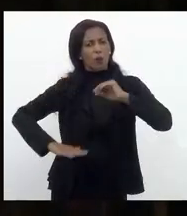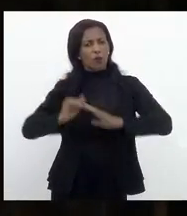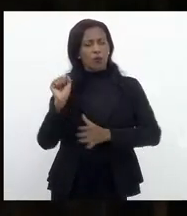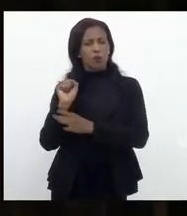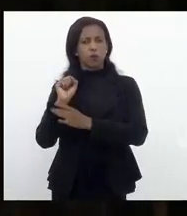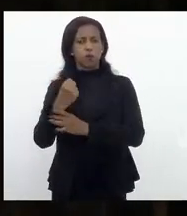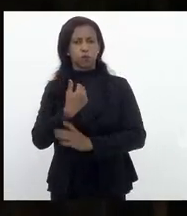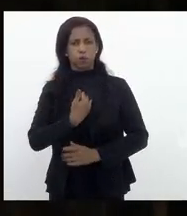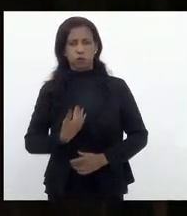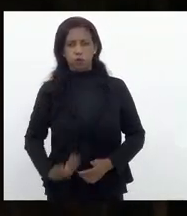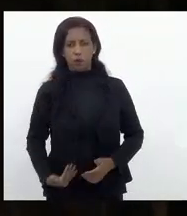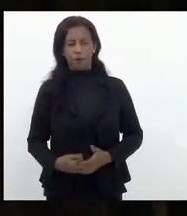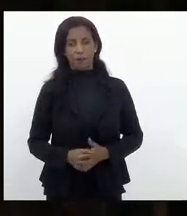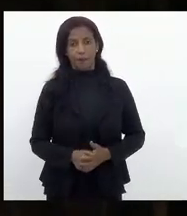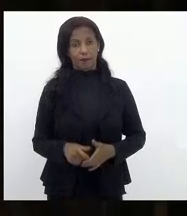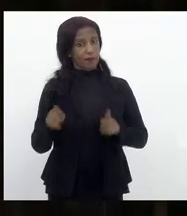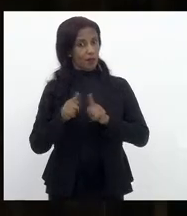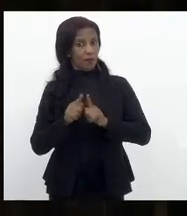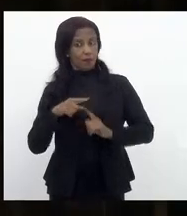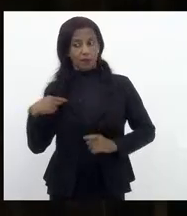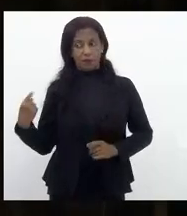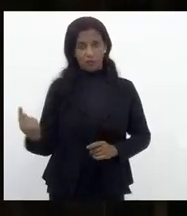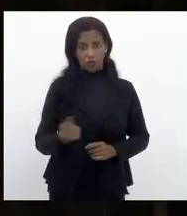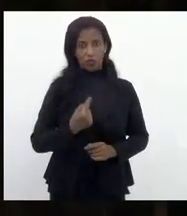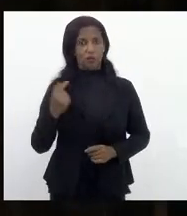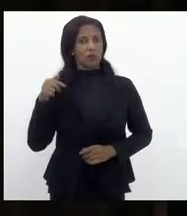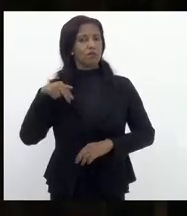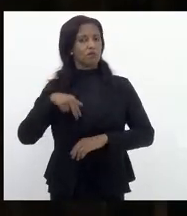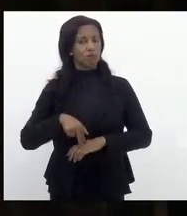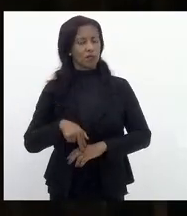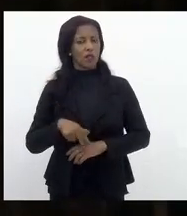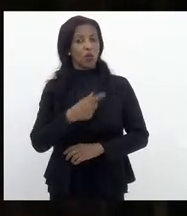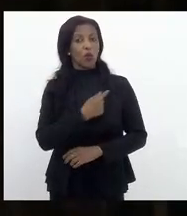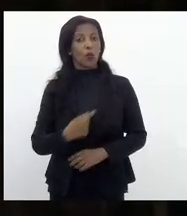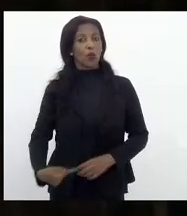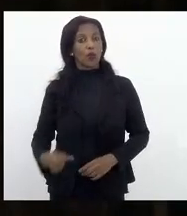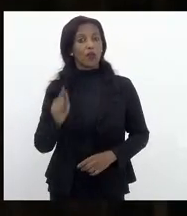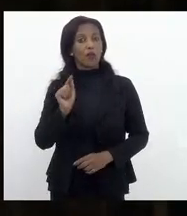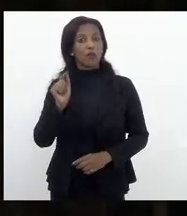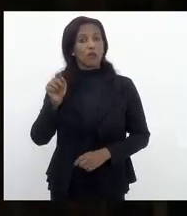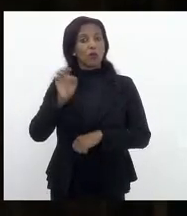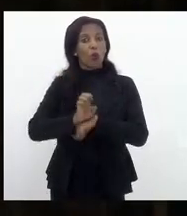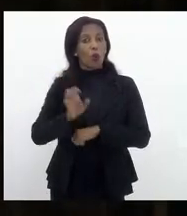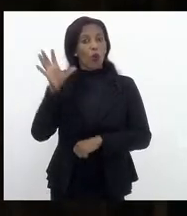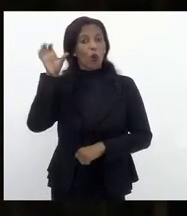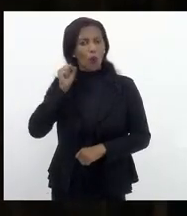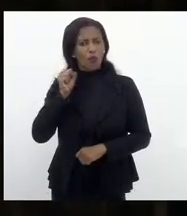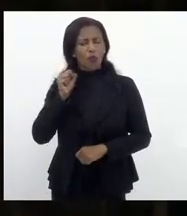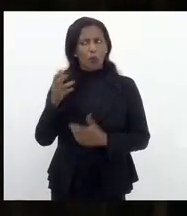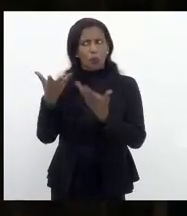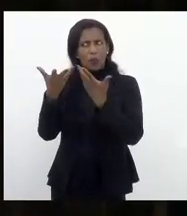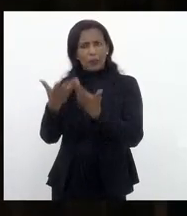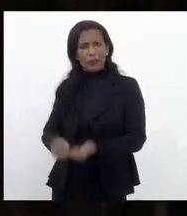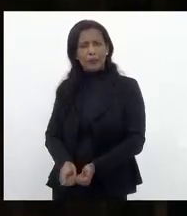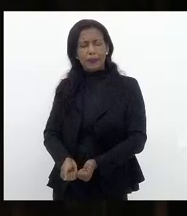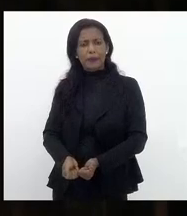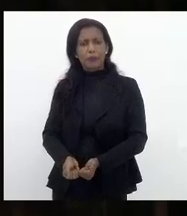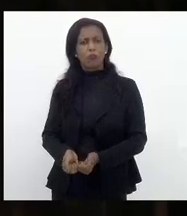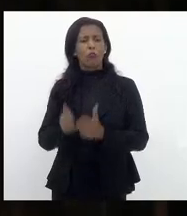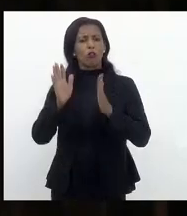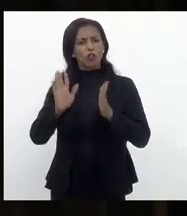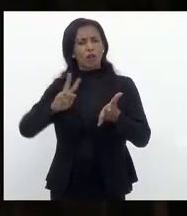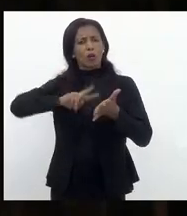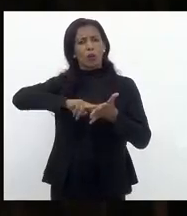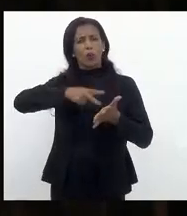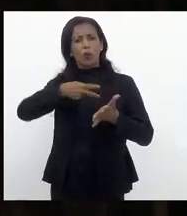pública e através de nós aqui o governo do estado ouviu Se convenceu e